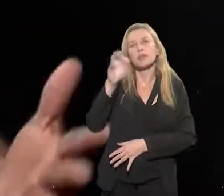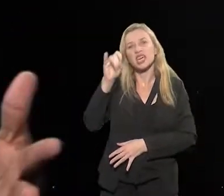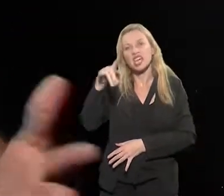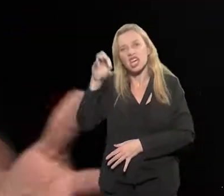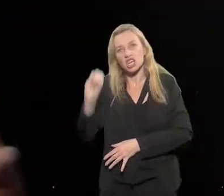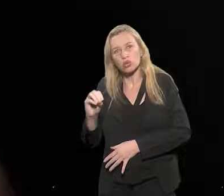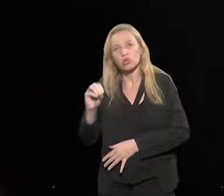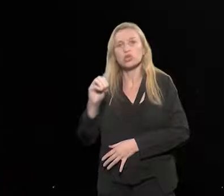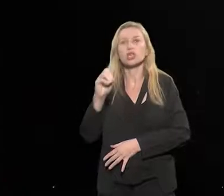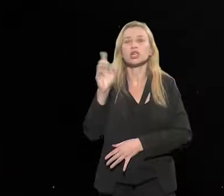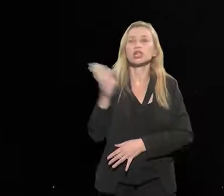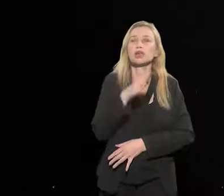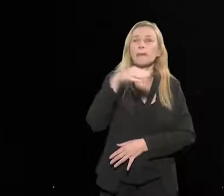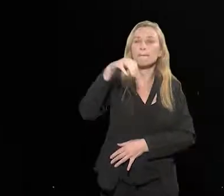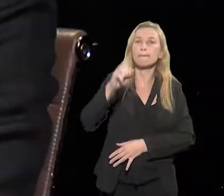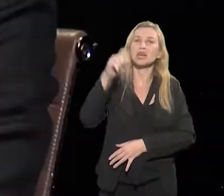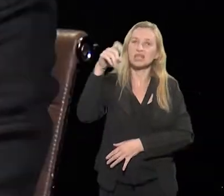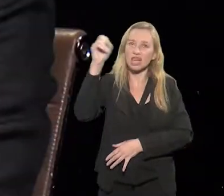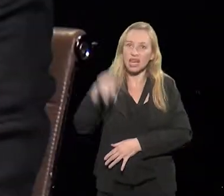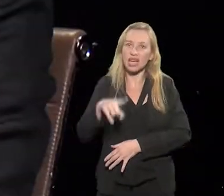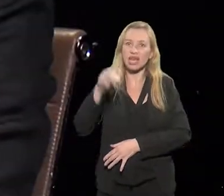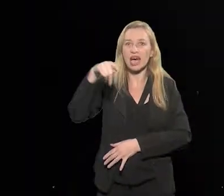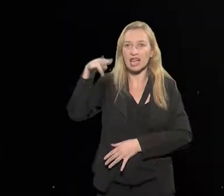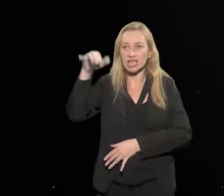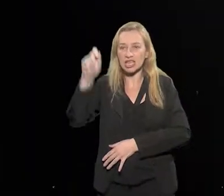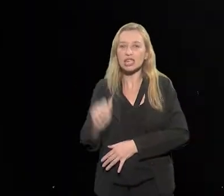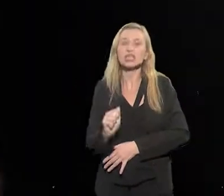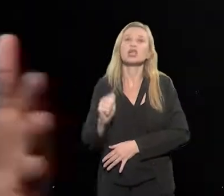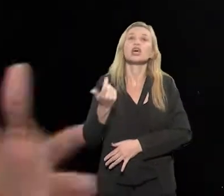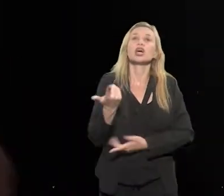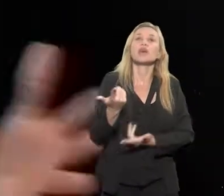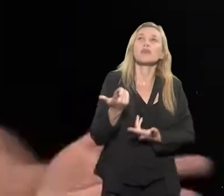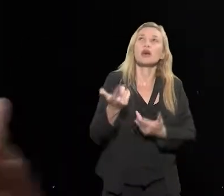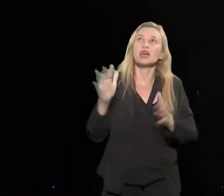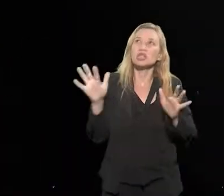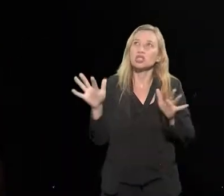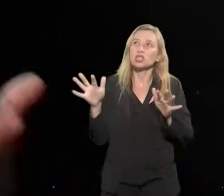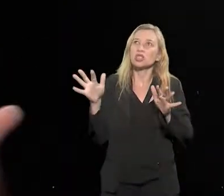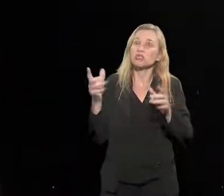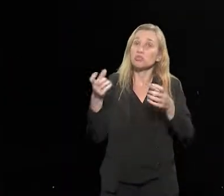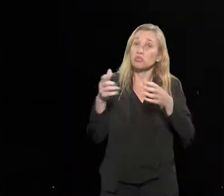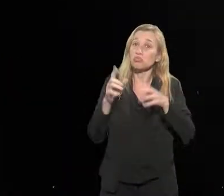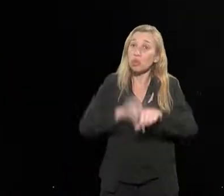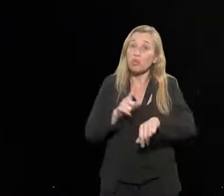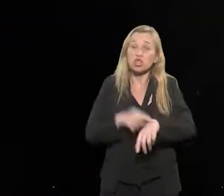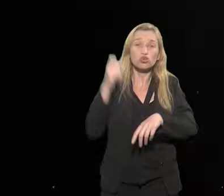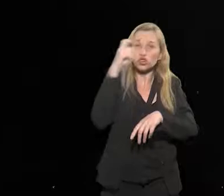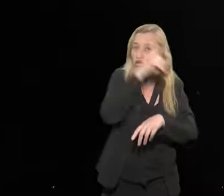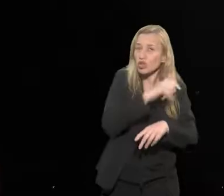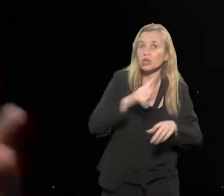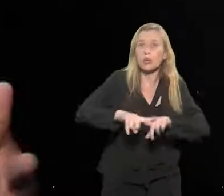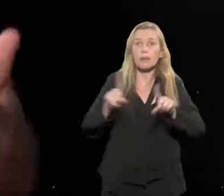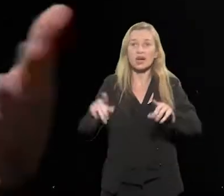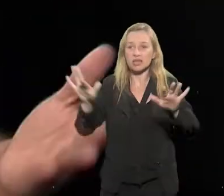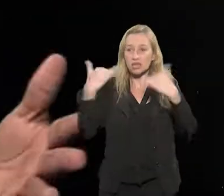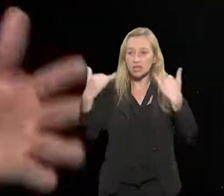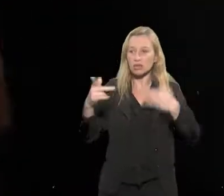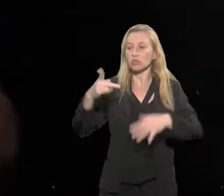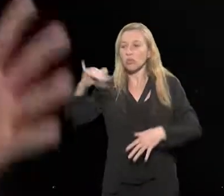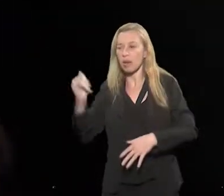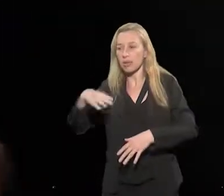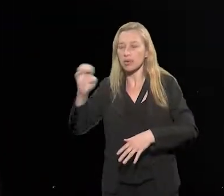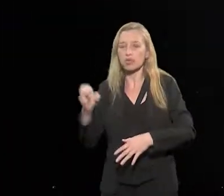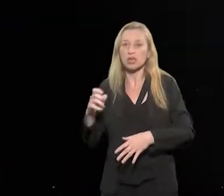era um momento muito difícil. E conflito mesmo. Muito conflituoso, mas graças a essa atenção que eu tive dos meus pais, da minha